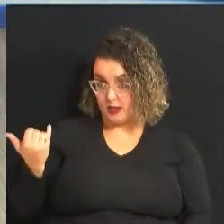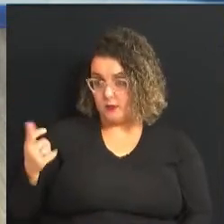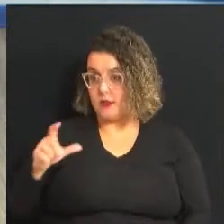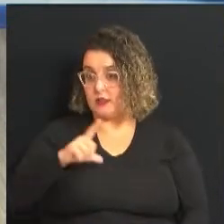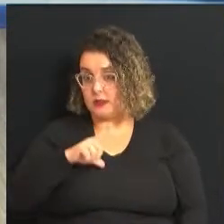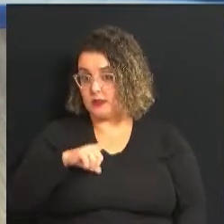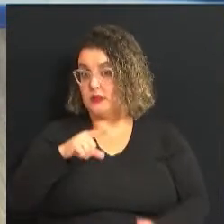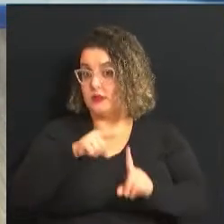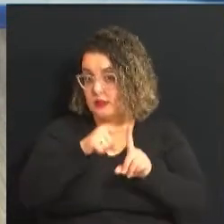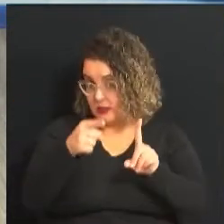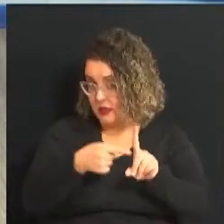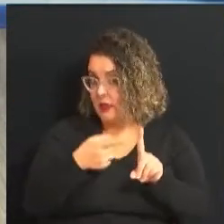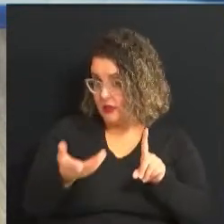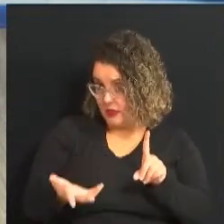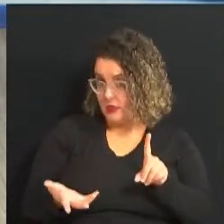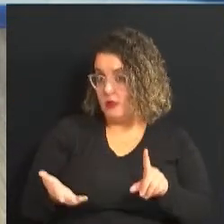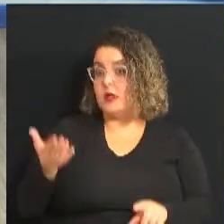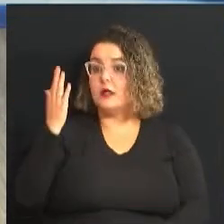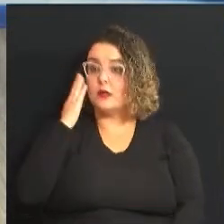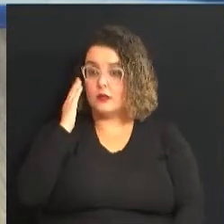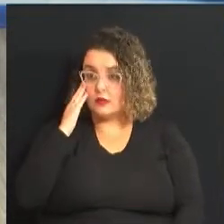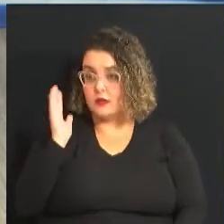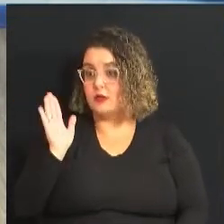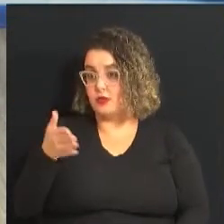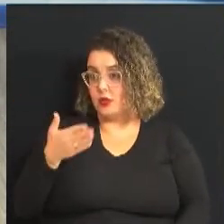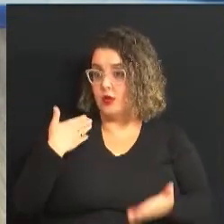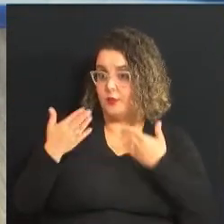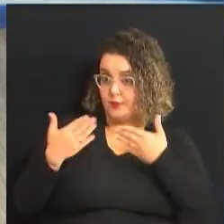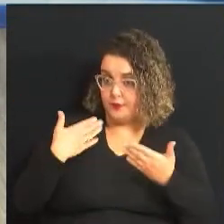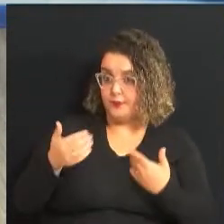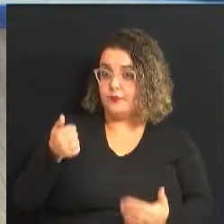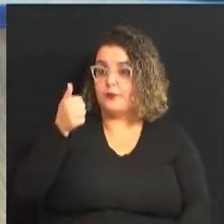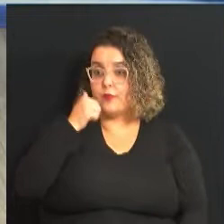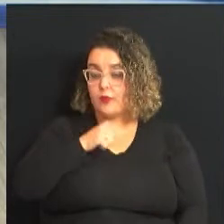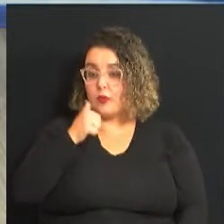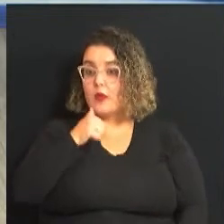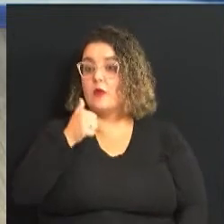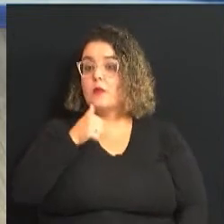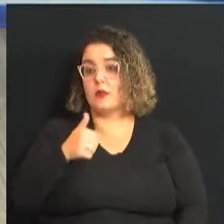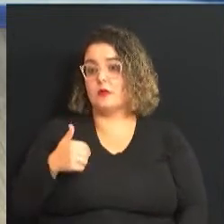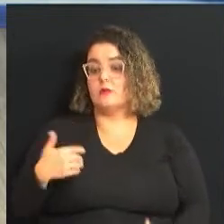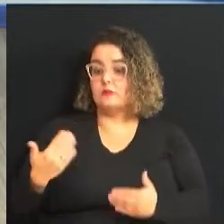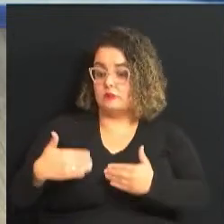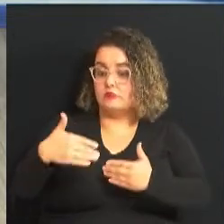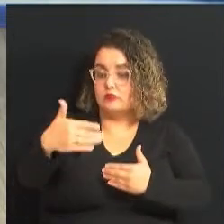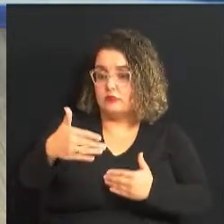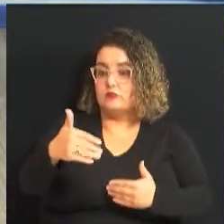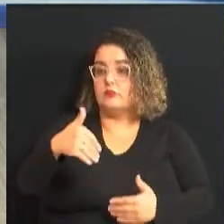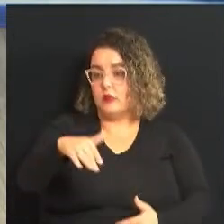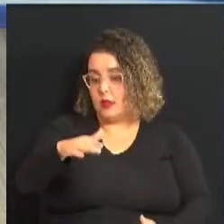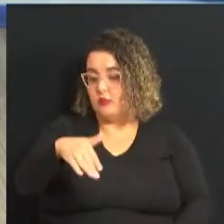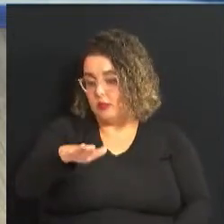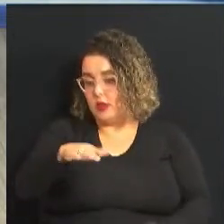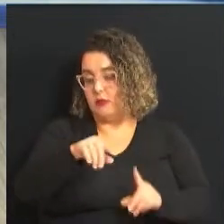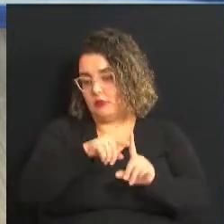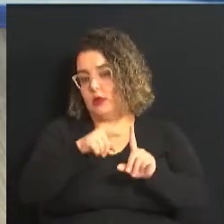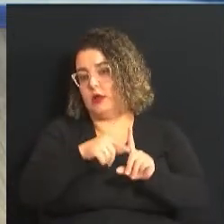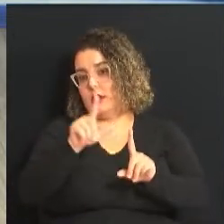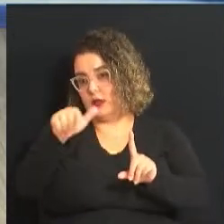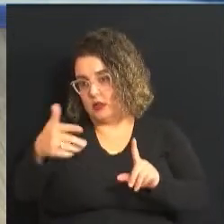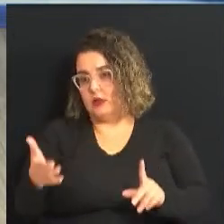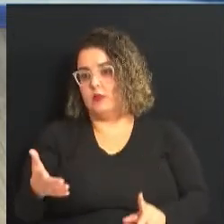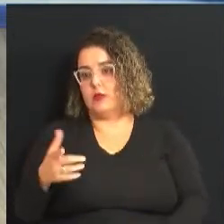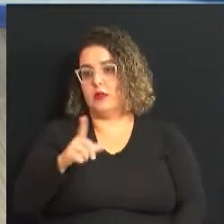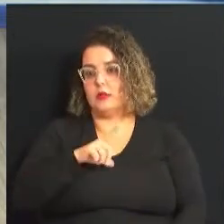né? Mas a gente sabe, a gente até que já comentou aqui que a mulher tem deixado sempre para mais para frente, né? Para depois ter